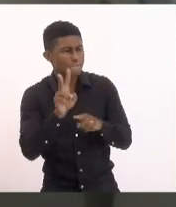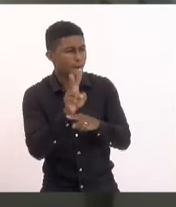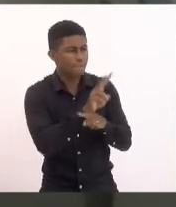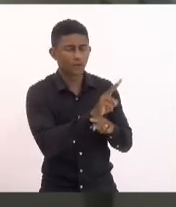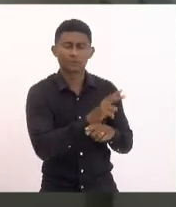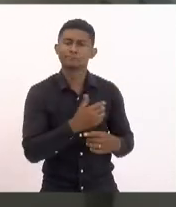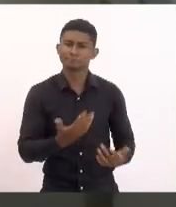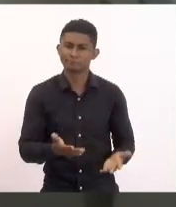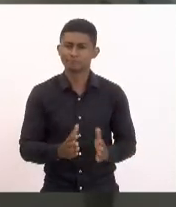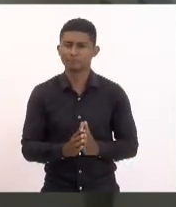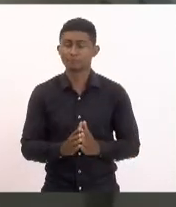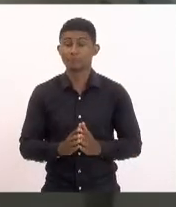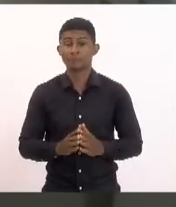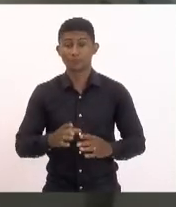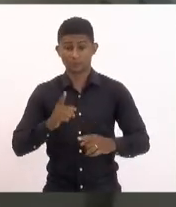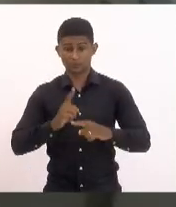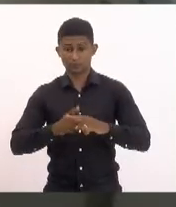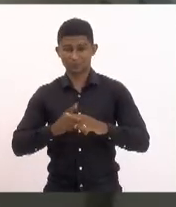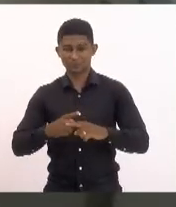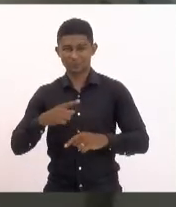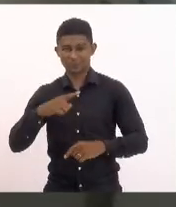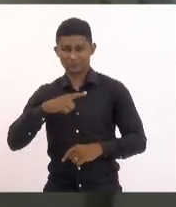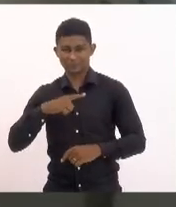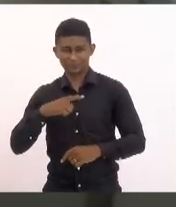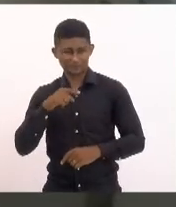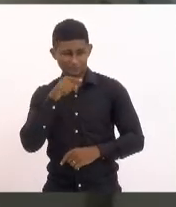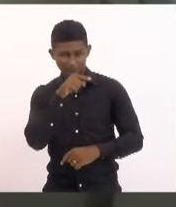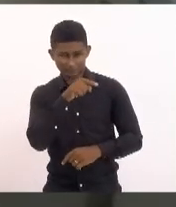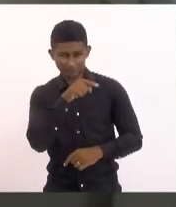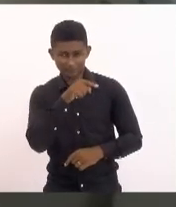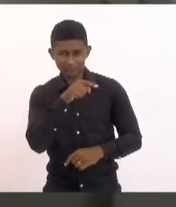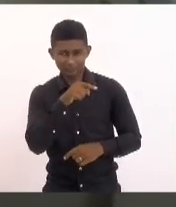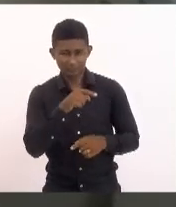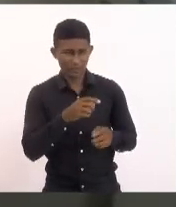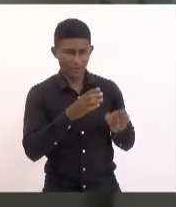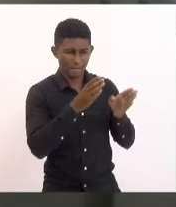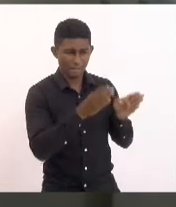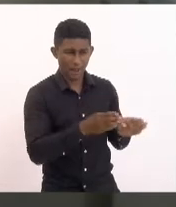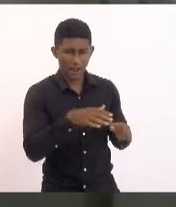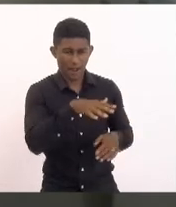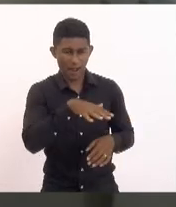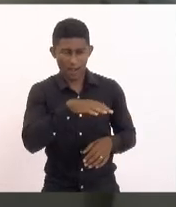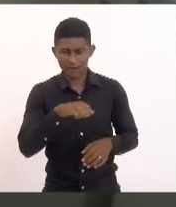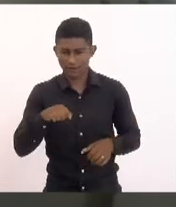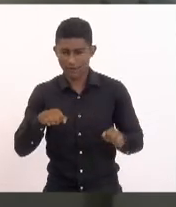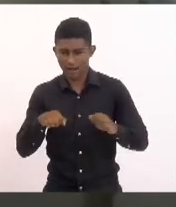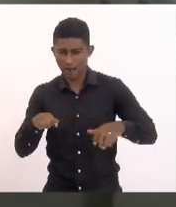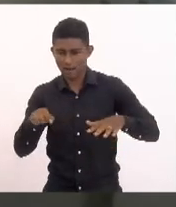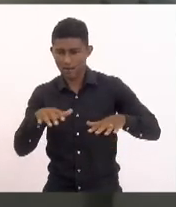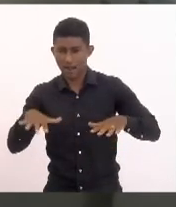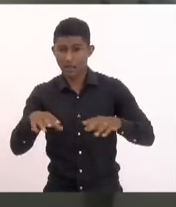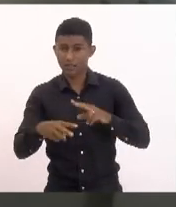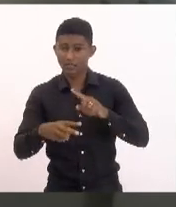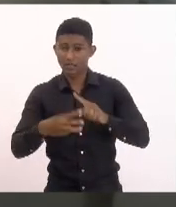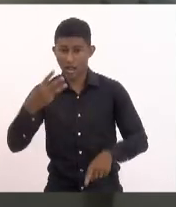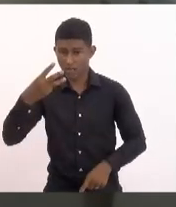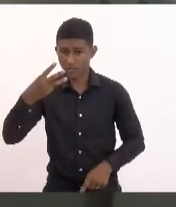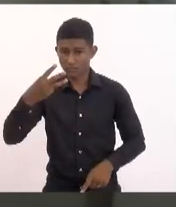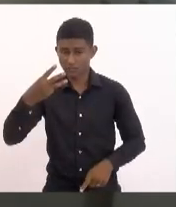os três setores que têm mais sonegação no nosso estado são, pela